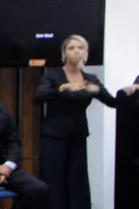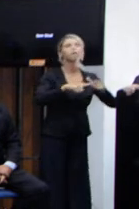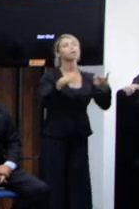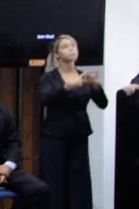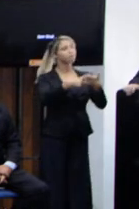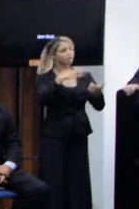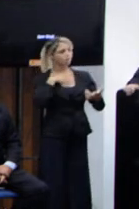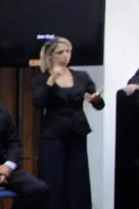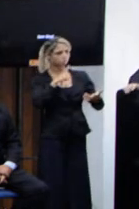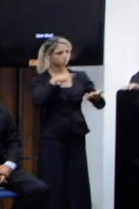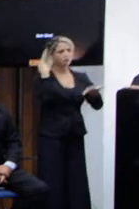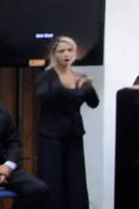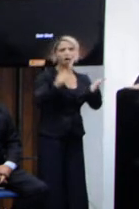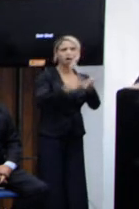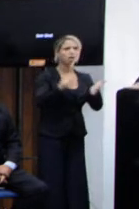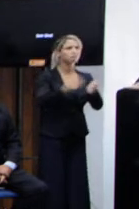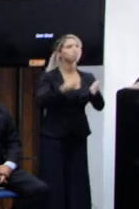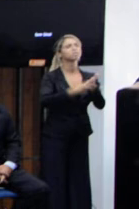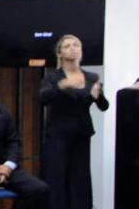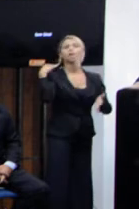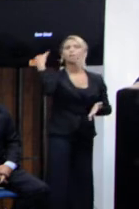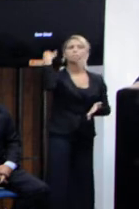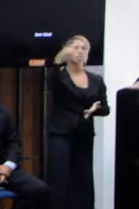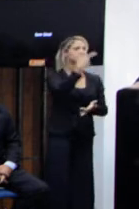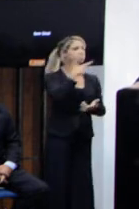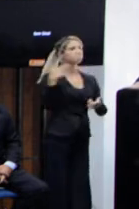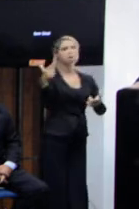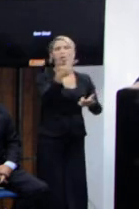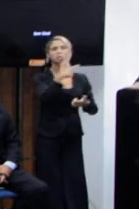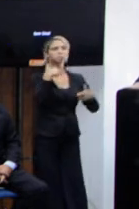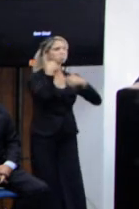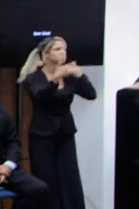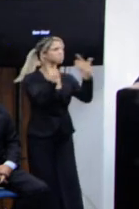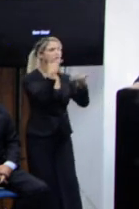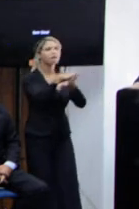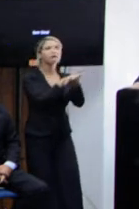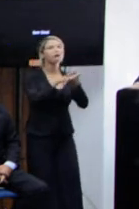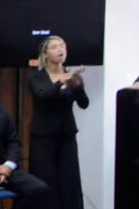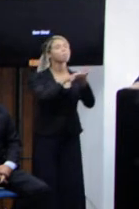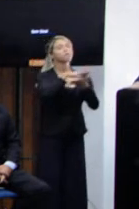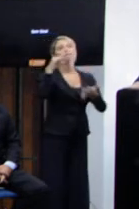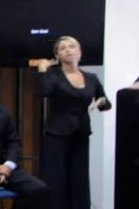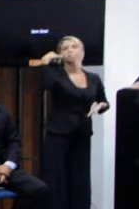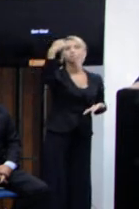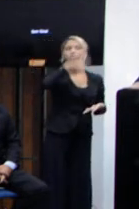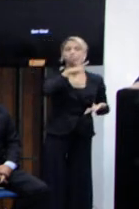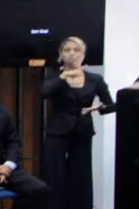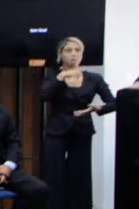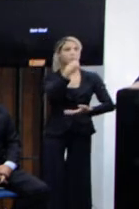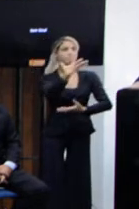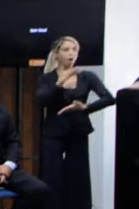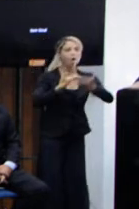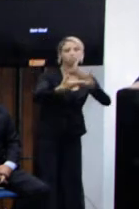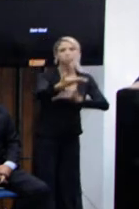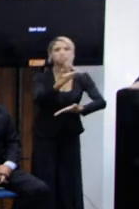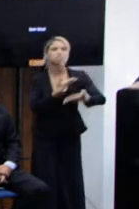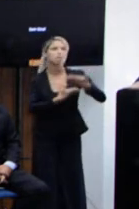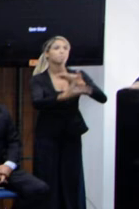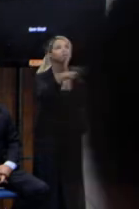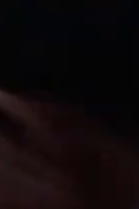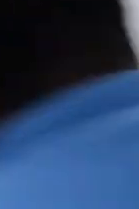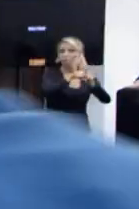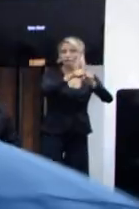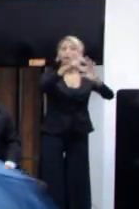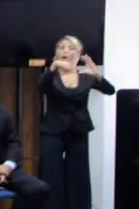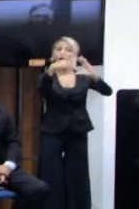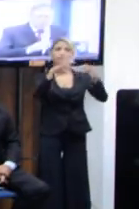grande. Não tenho dúvida da importância desse bom relacionamento entre o executivo e o legislativo